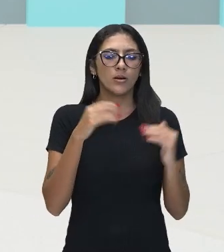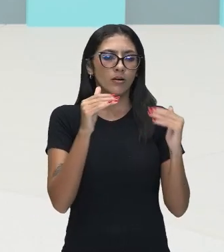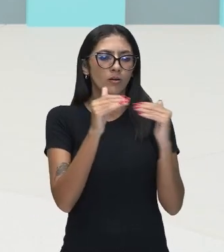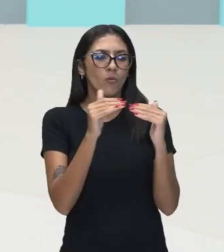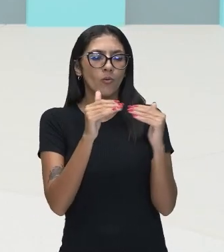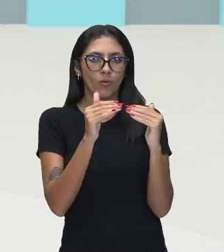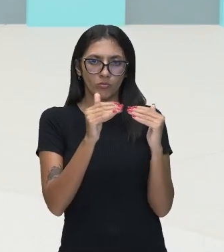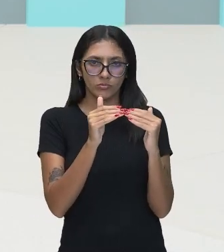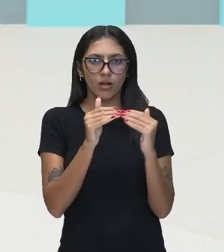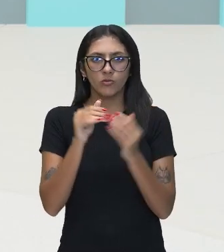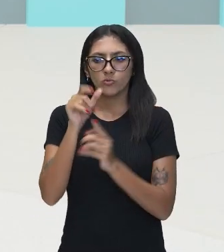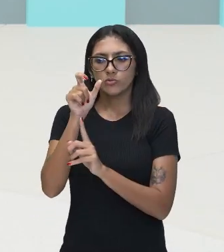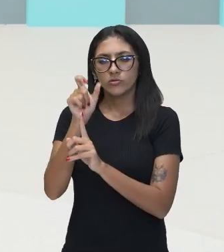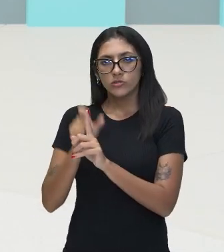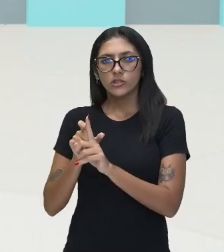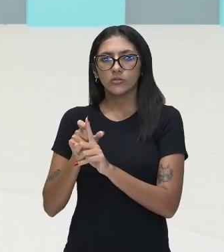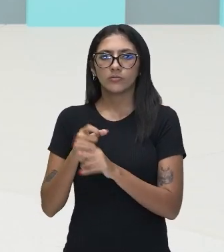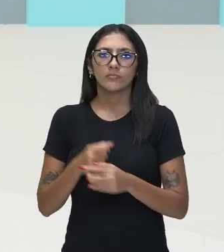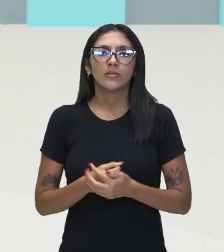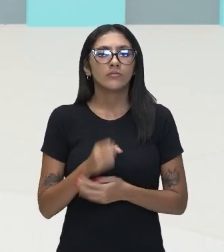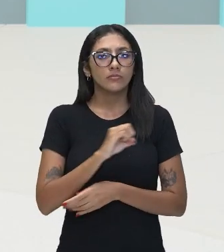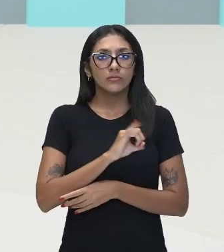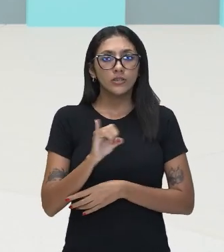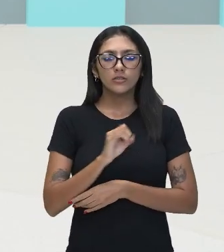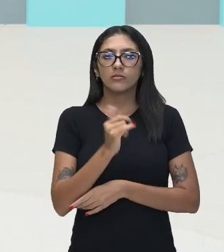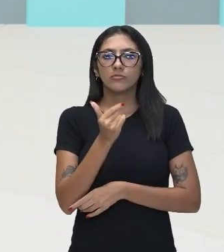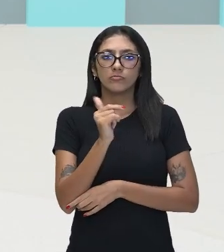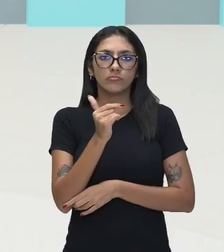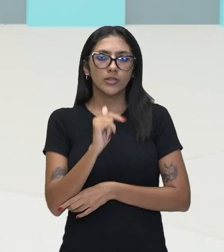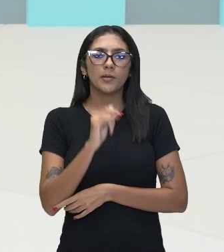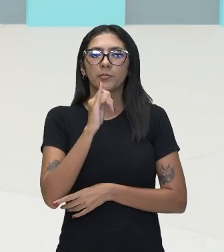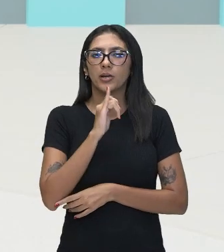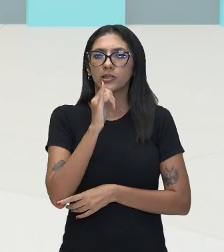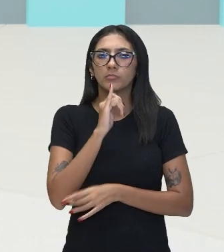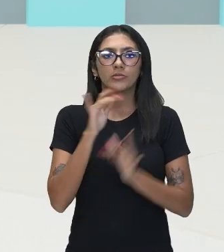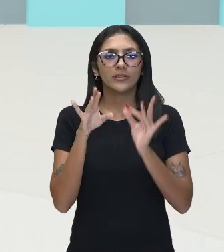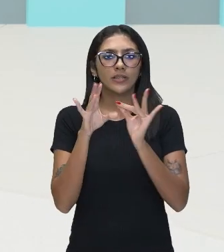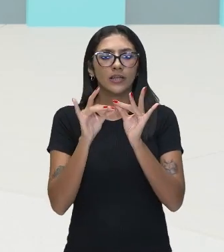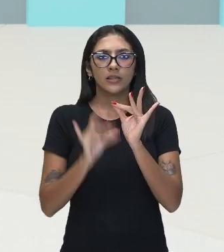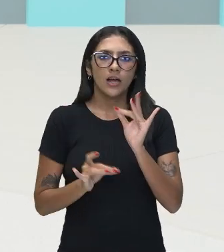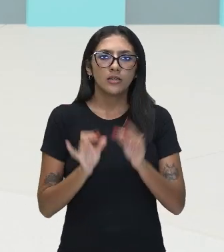sujeito se não houver especificação dessa